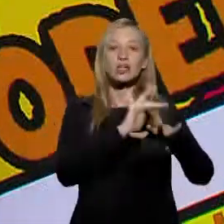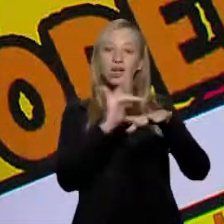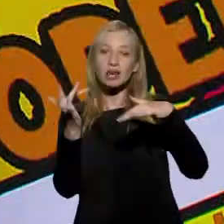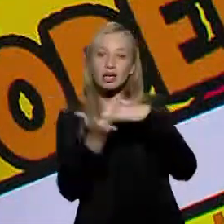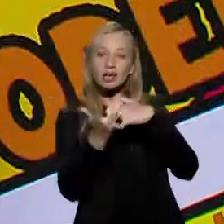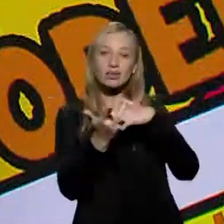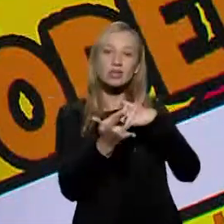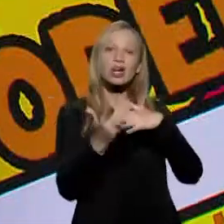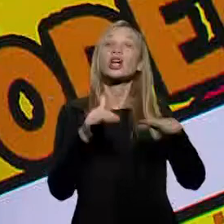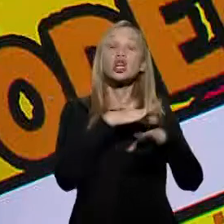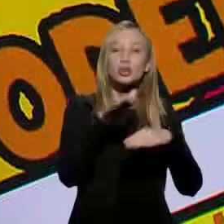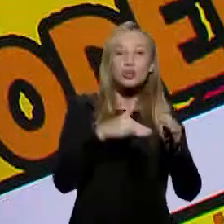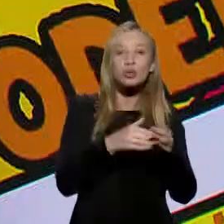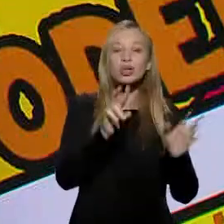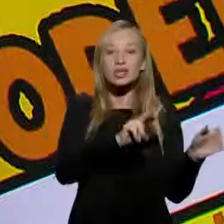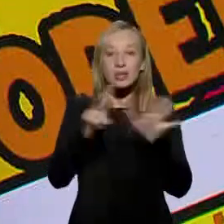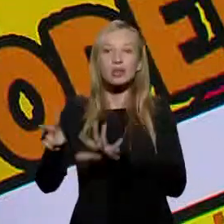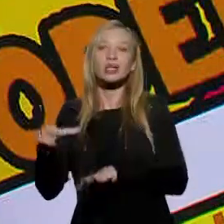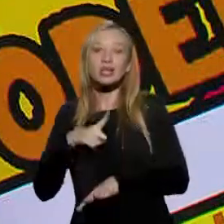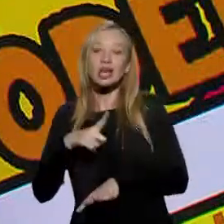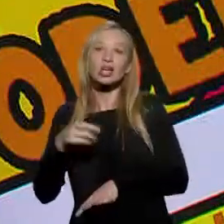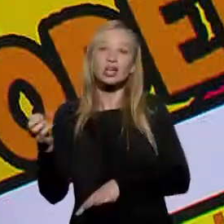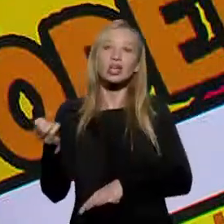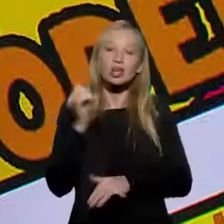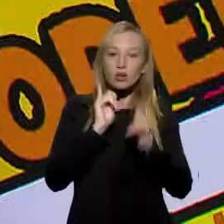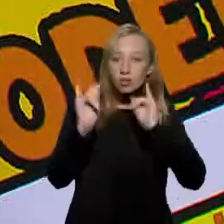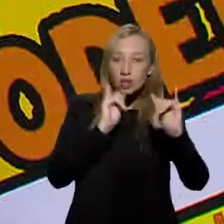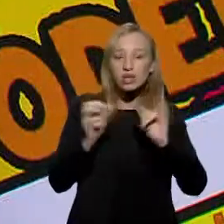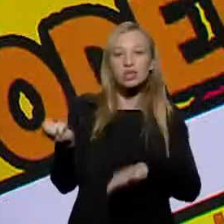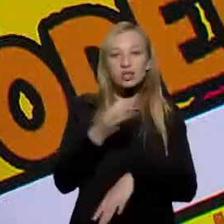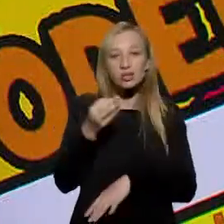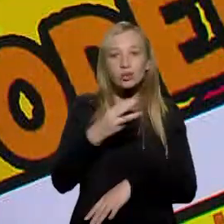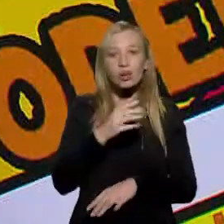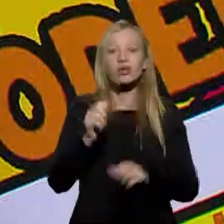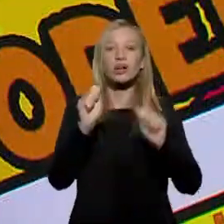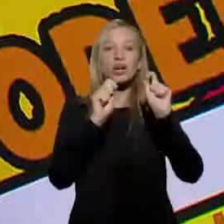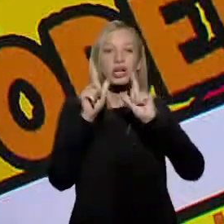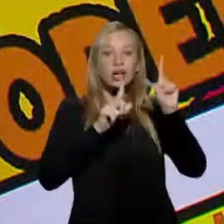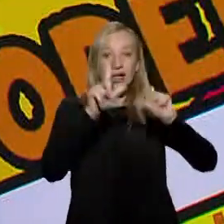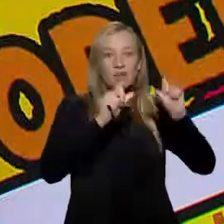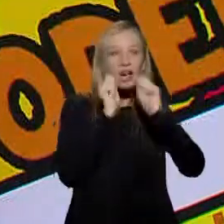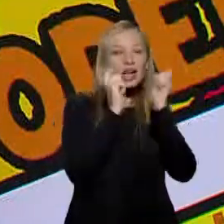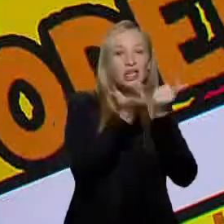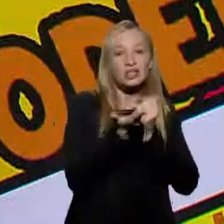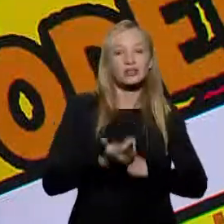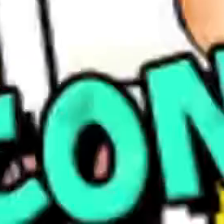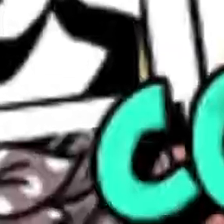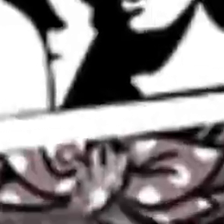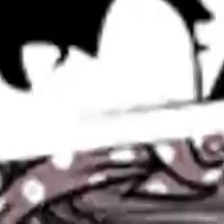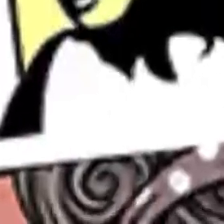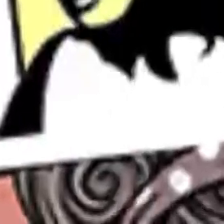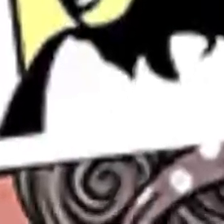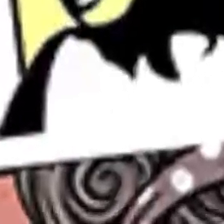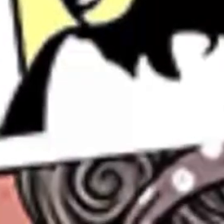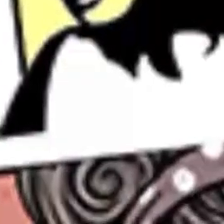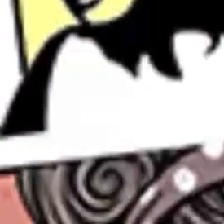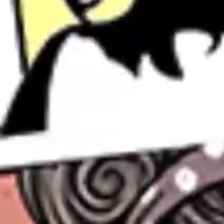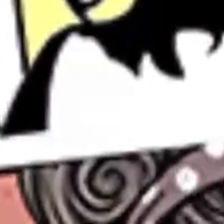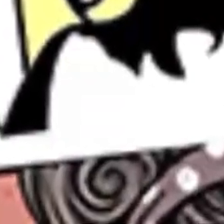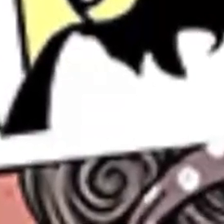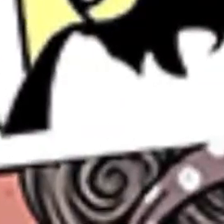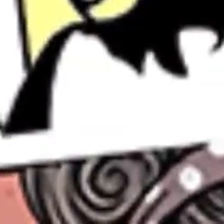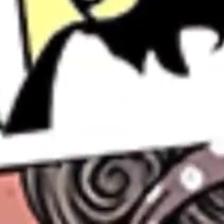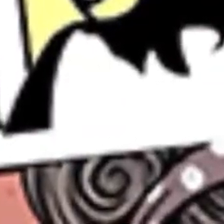redes sociais que toda semana tem novidade sobre a programação da tv alerj até a próxima toda